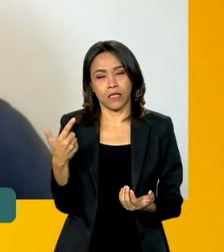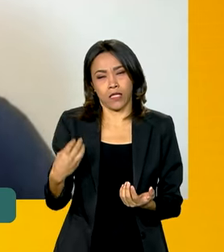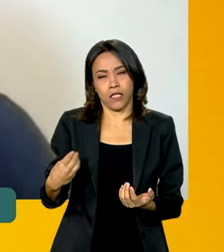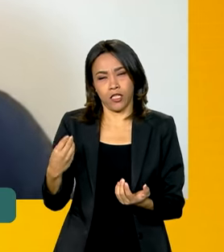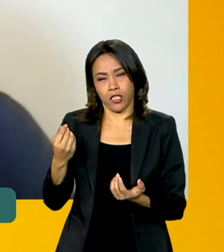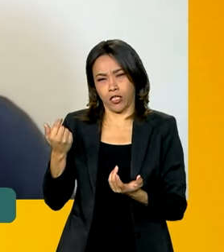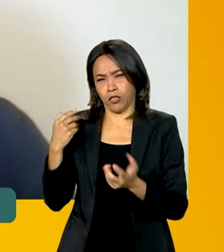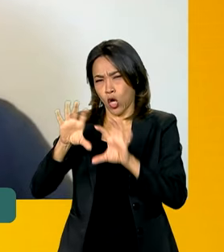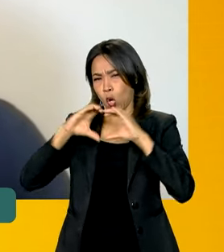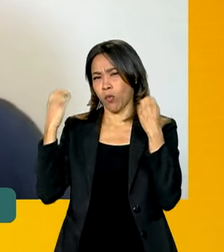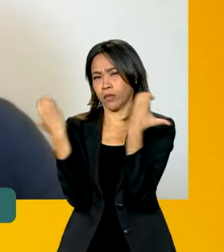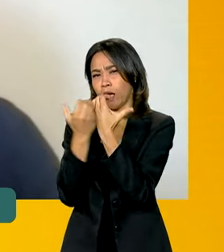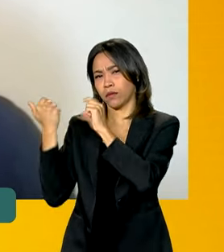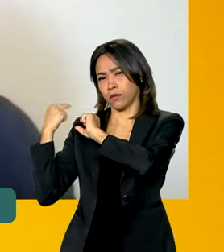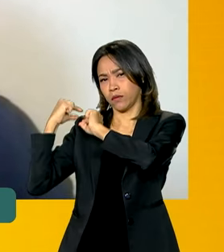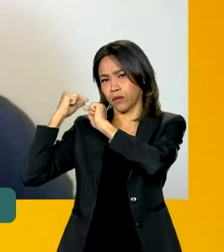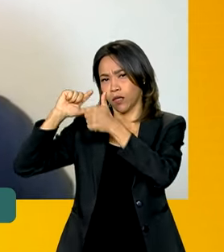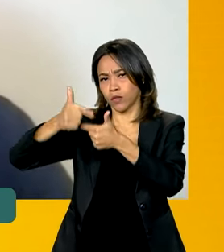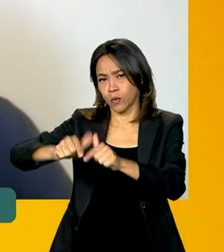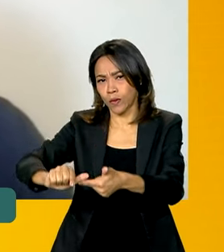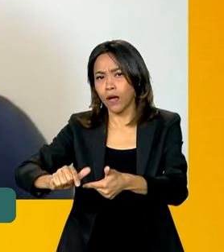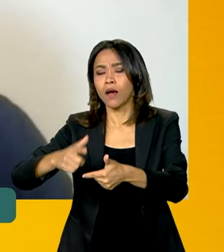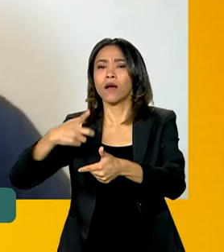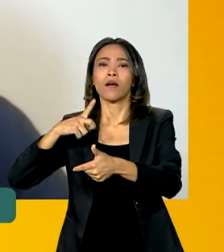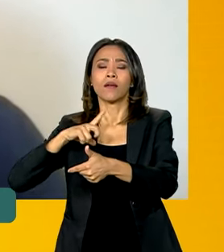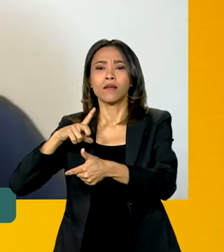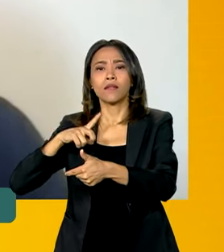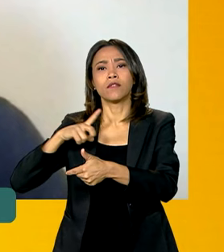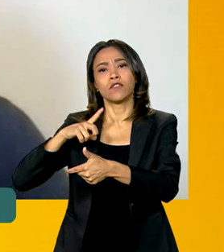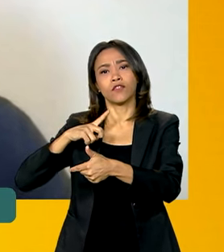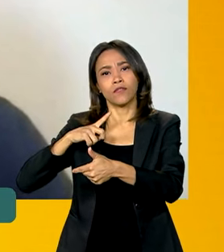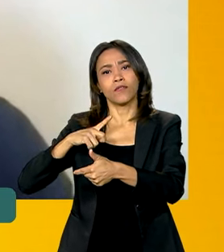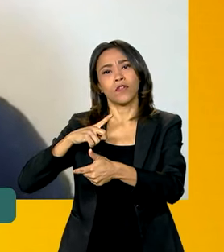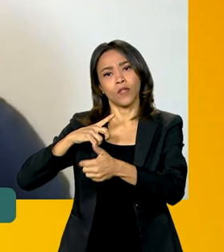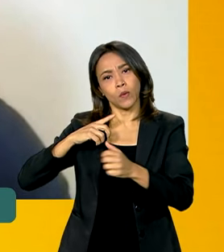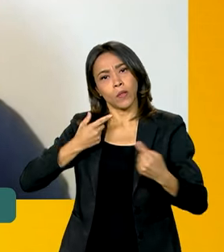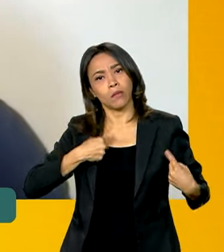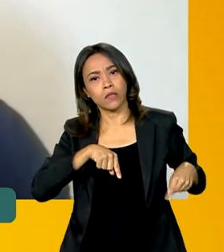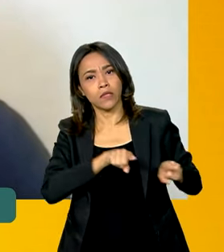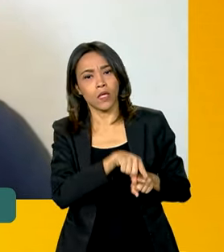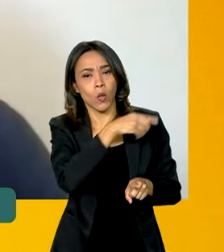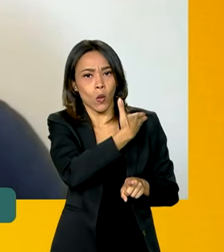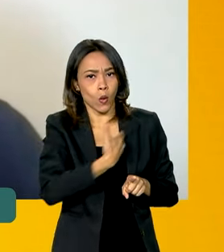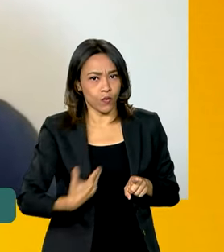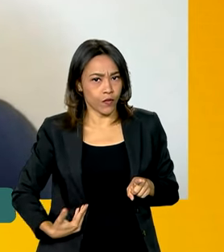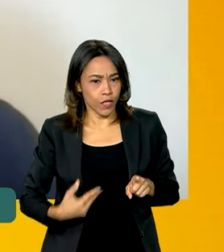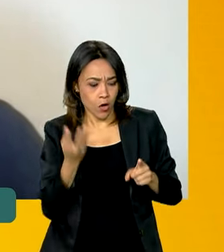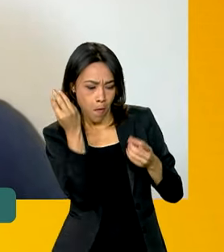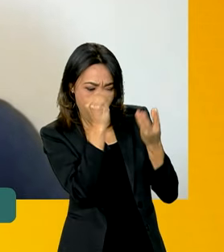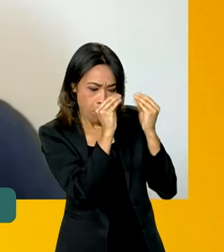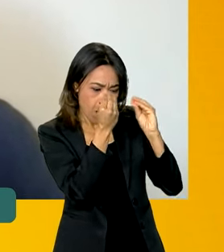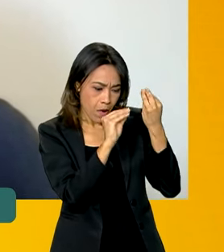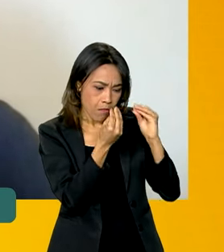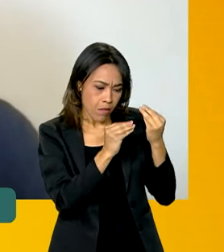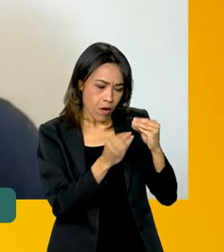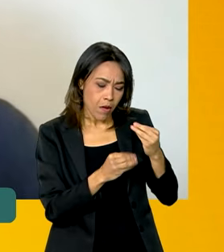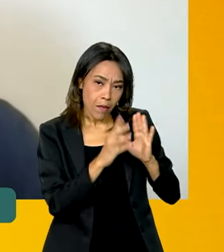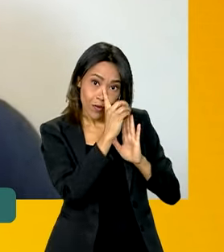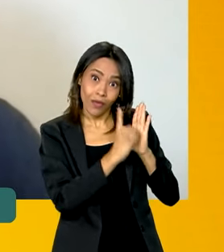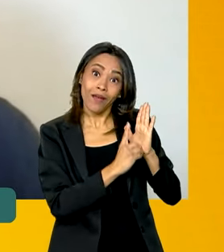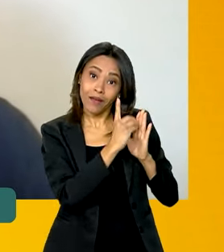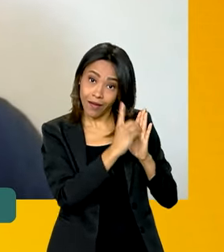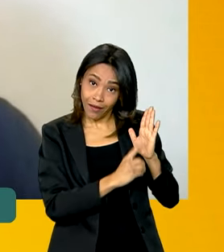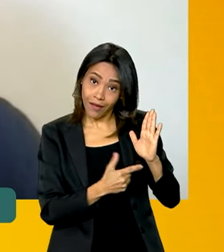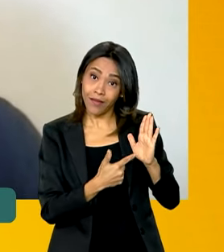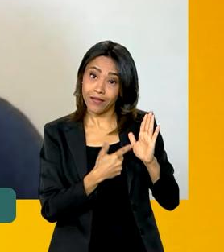tradicionais, que inclusive construíram com o governo o decreto, vale a pena lembrar